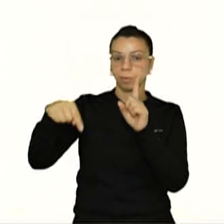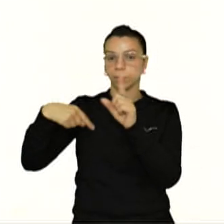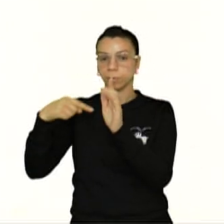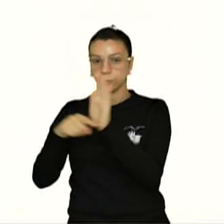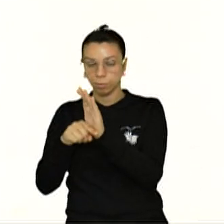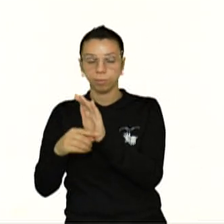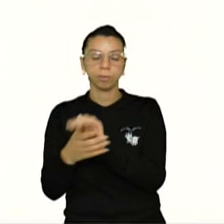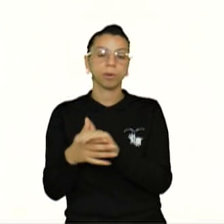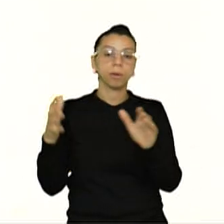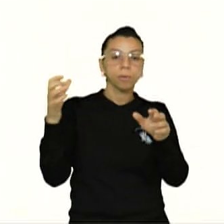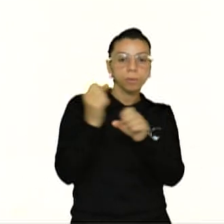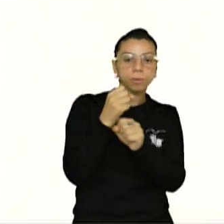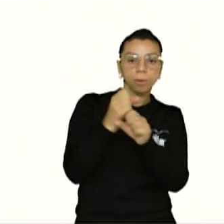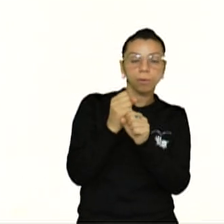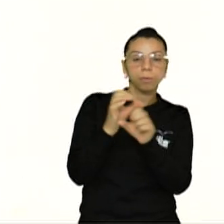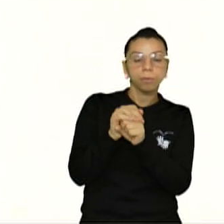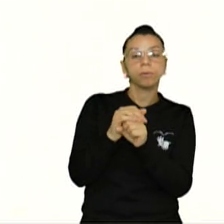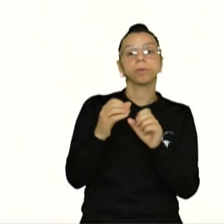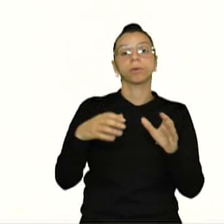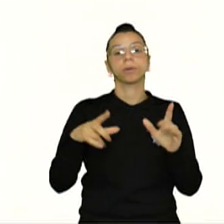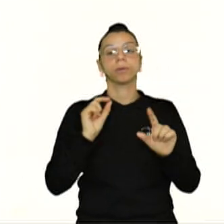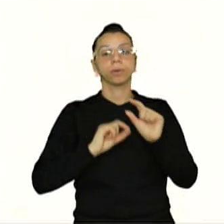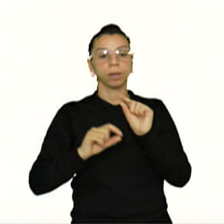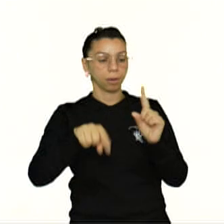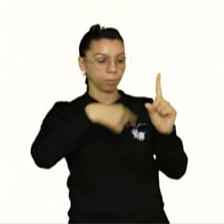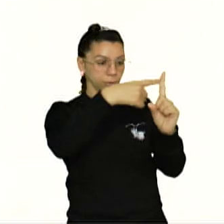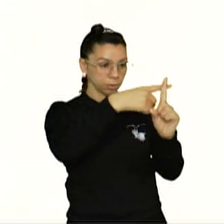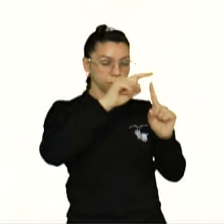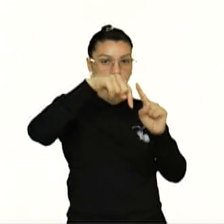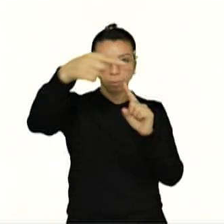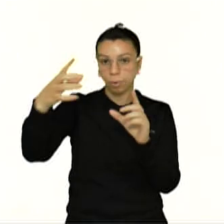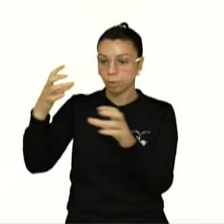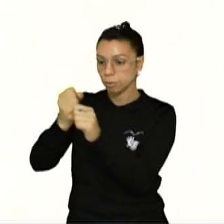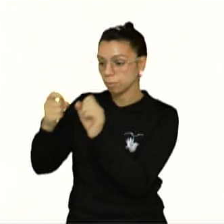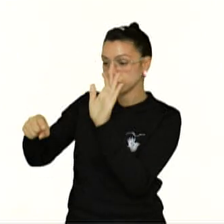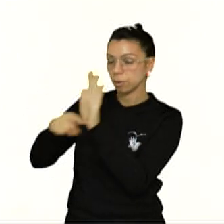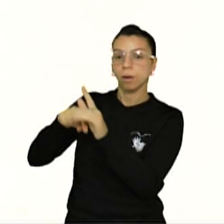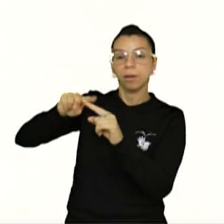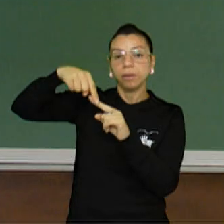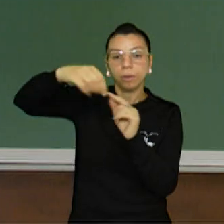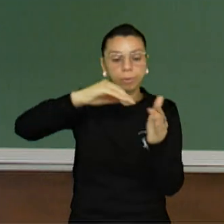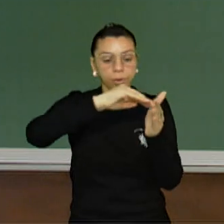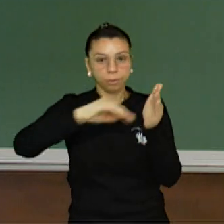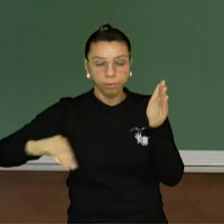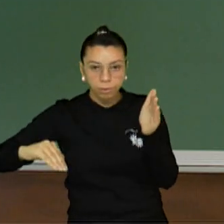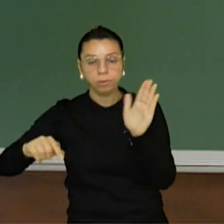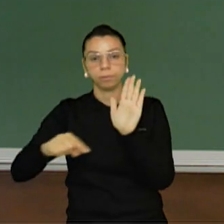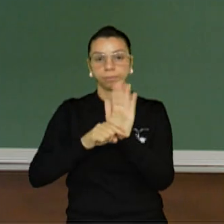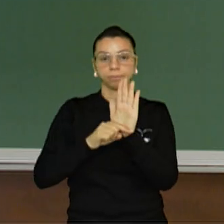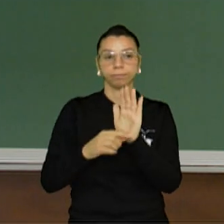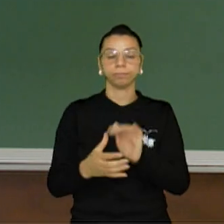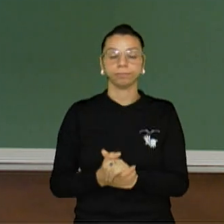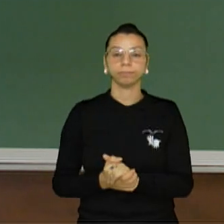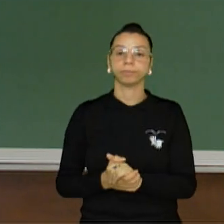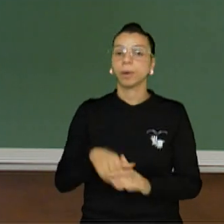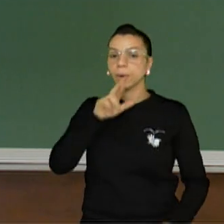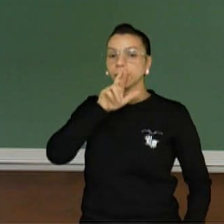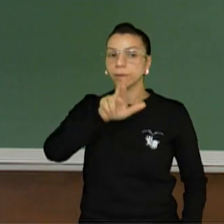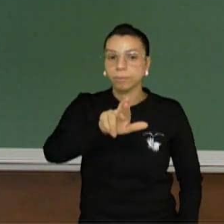os positivos, soma todos os negativos e depois subtrai. Então, o resultado deu